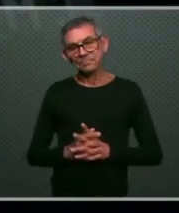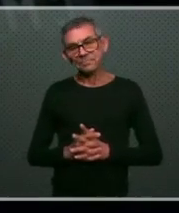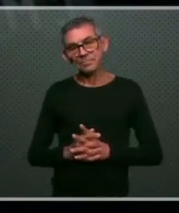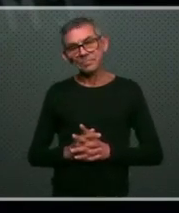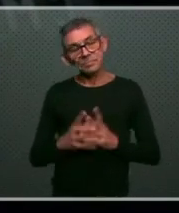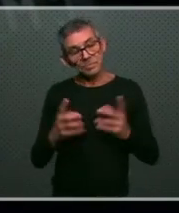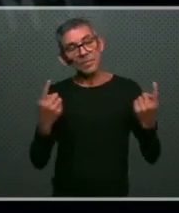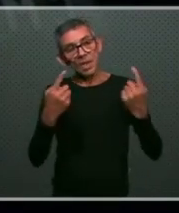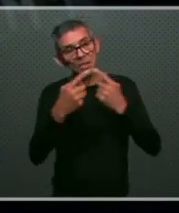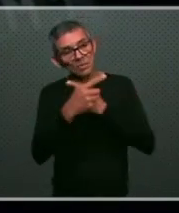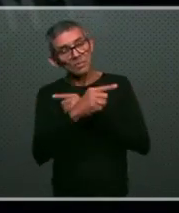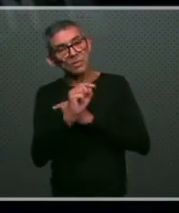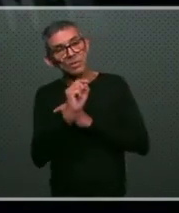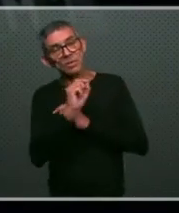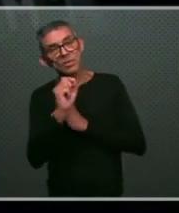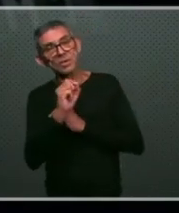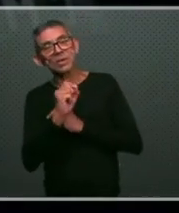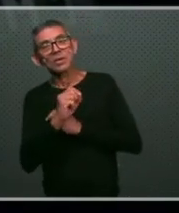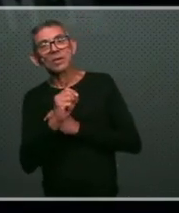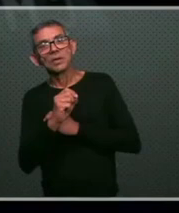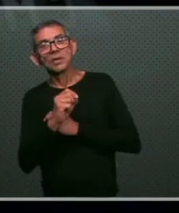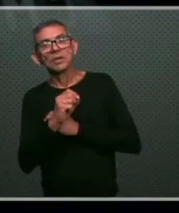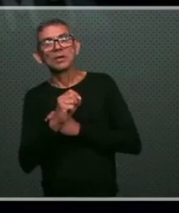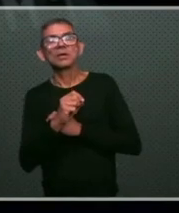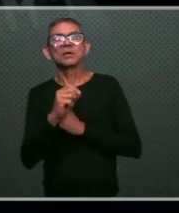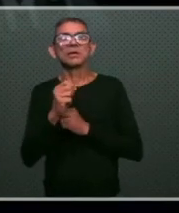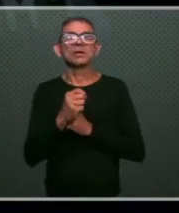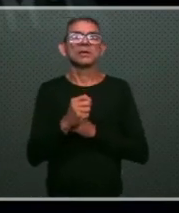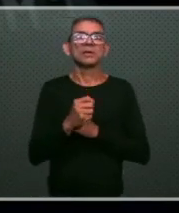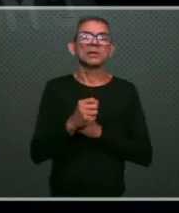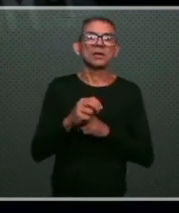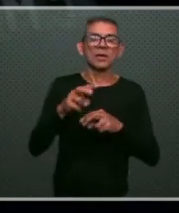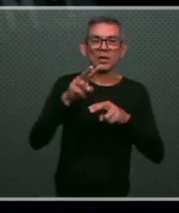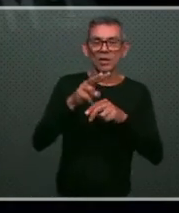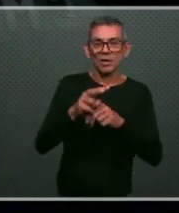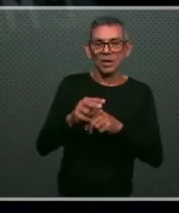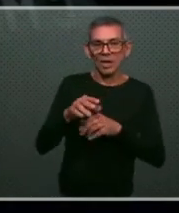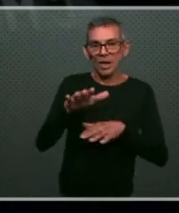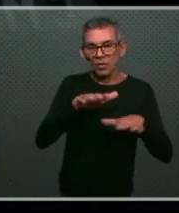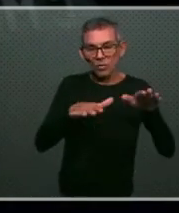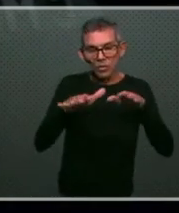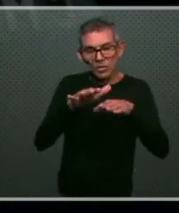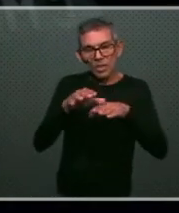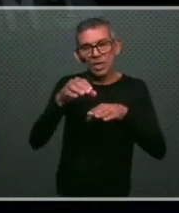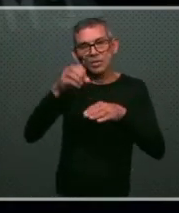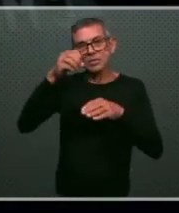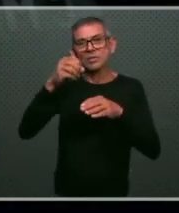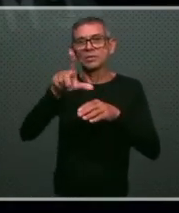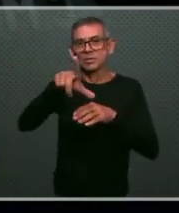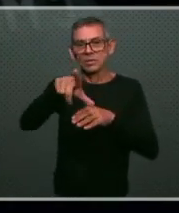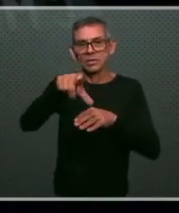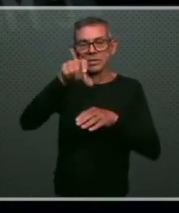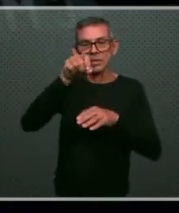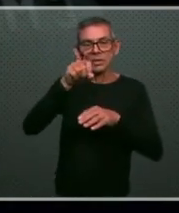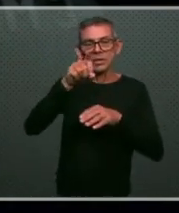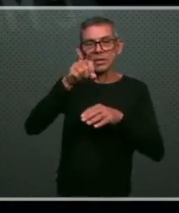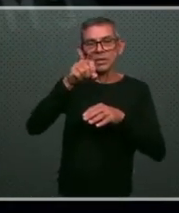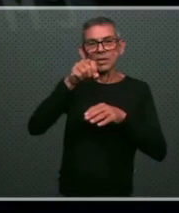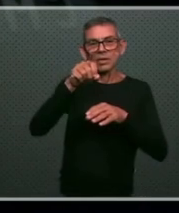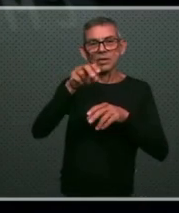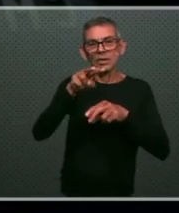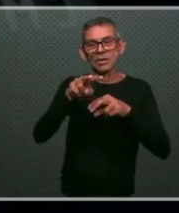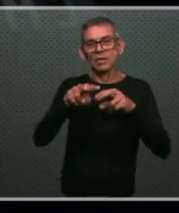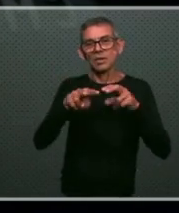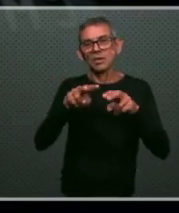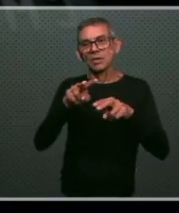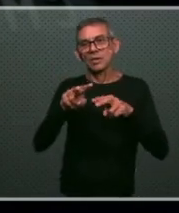A captação e o tratamento de água vai ser responsabilidade do Estado. A captação e o tratamento é responsabilidade do Estado.